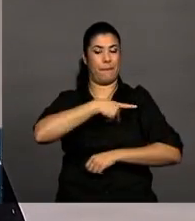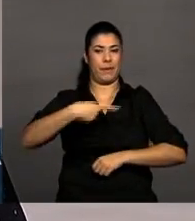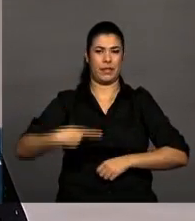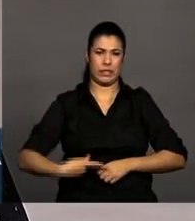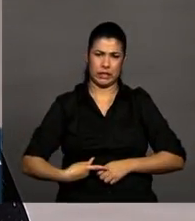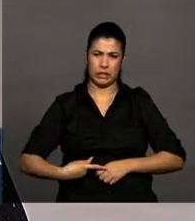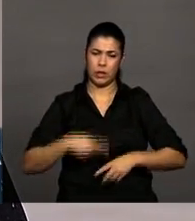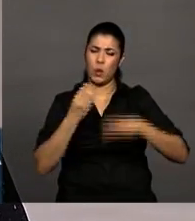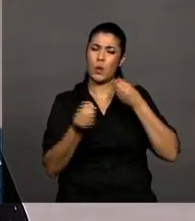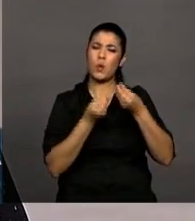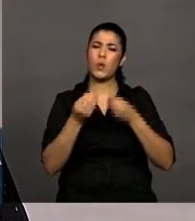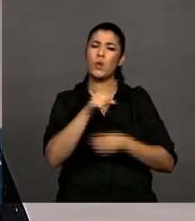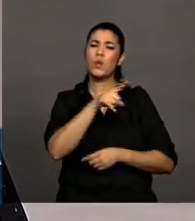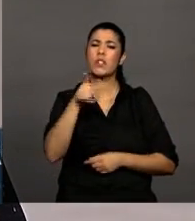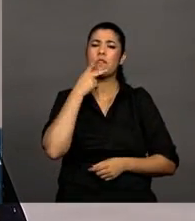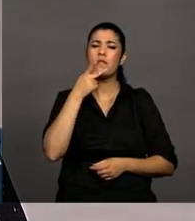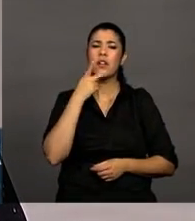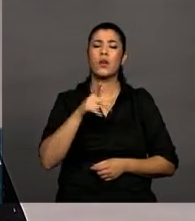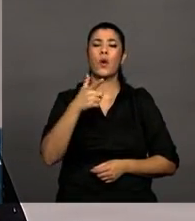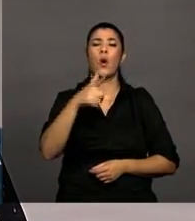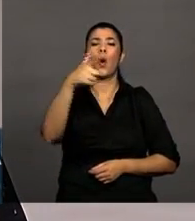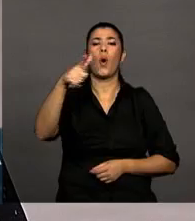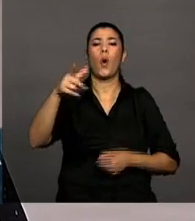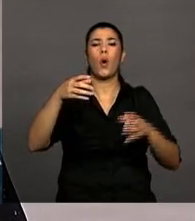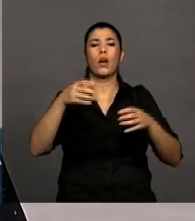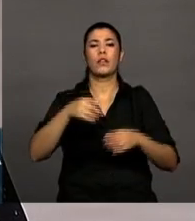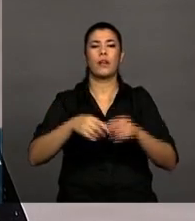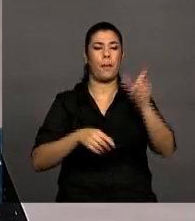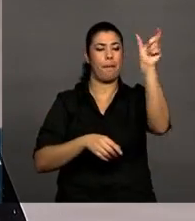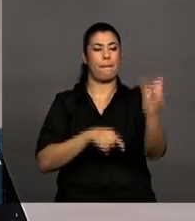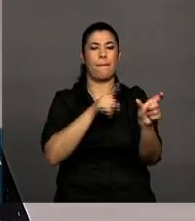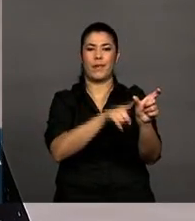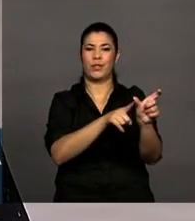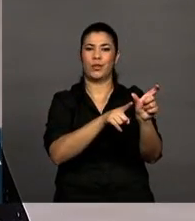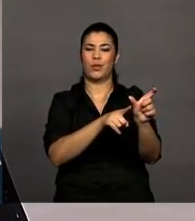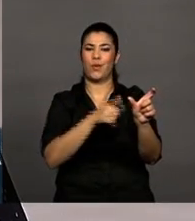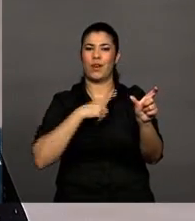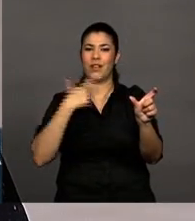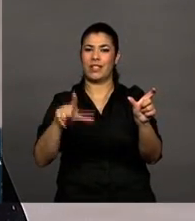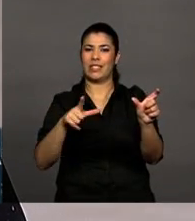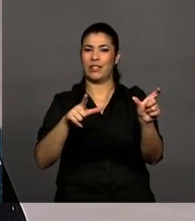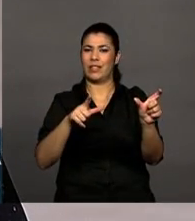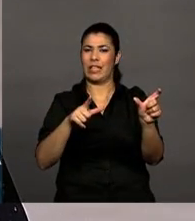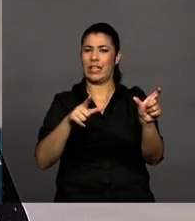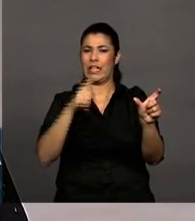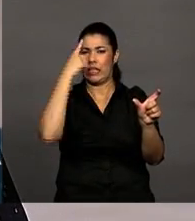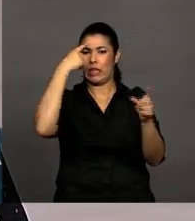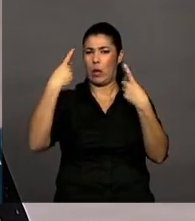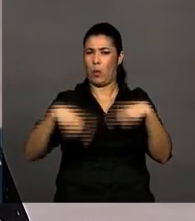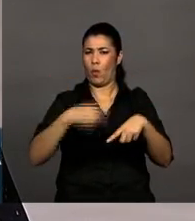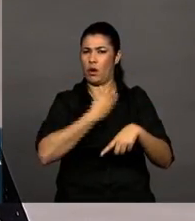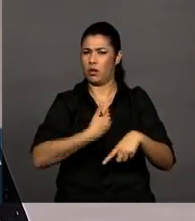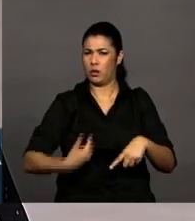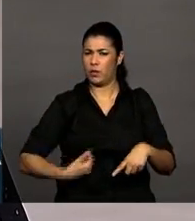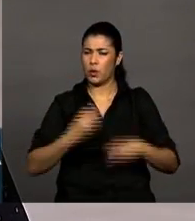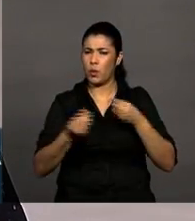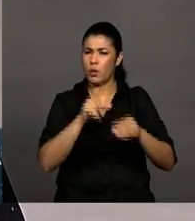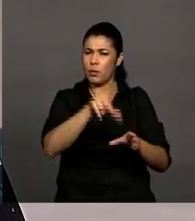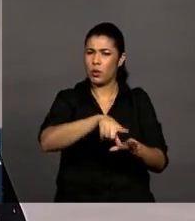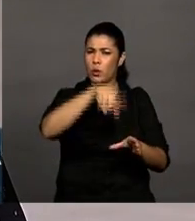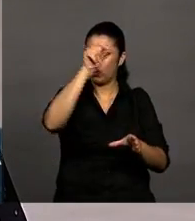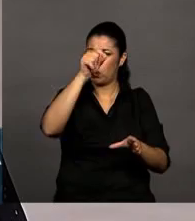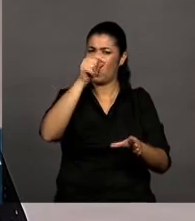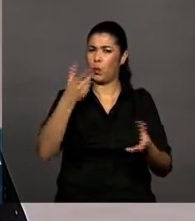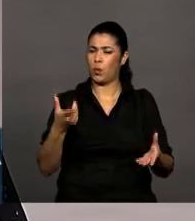otimista uma pessoa de esquerda pode ser otimista no próximo nos próximos 4 anos com fundamentalista na